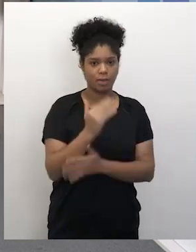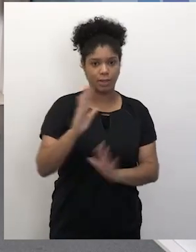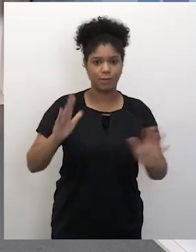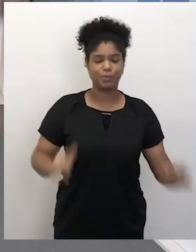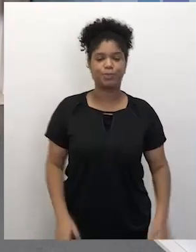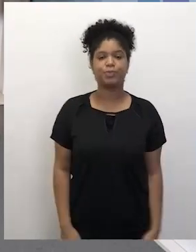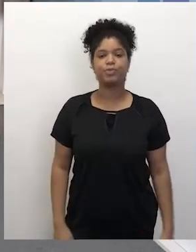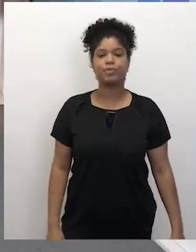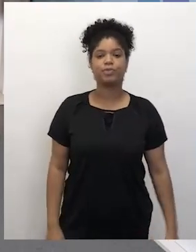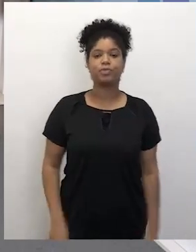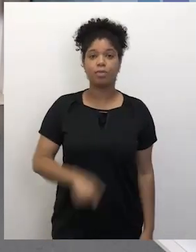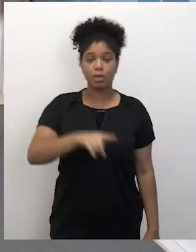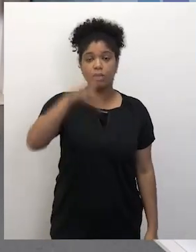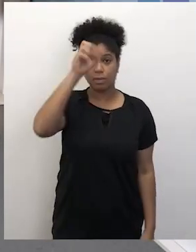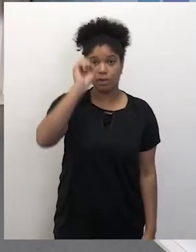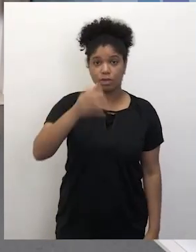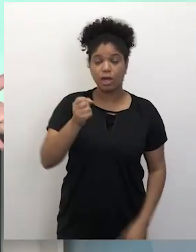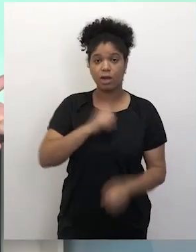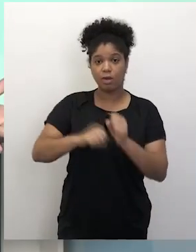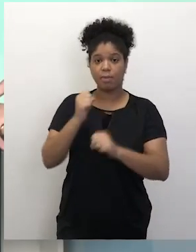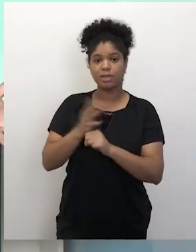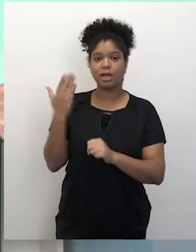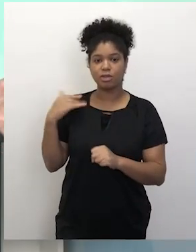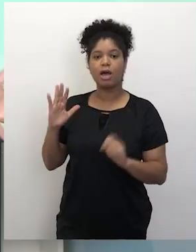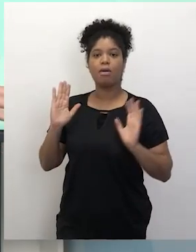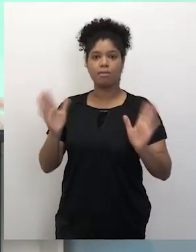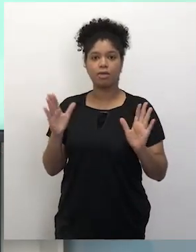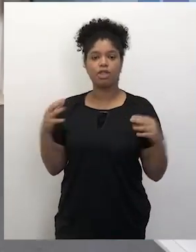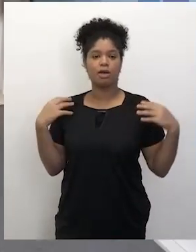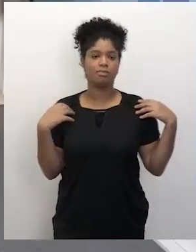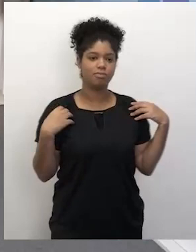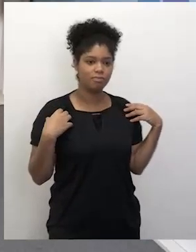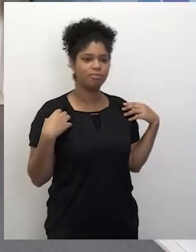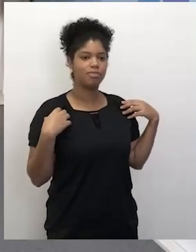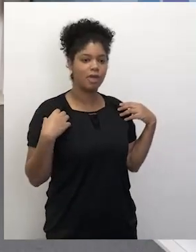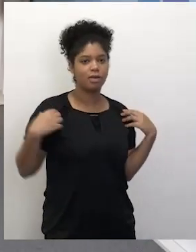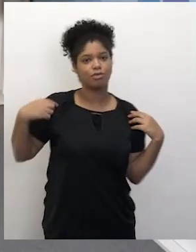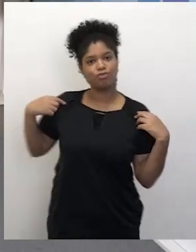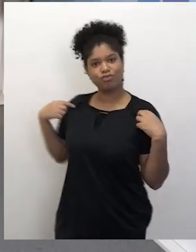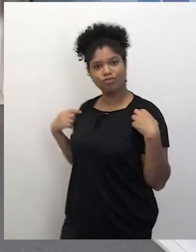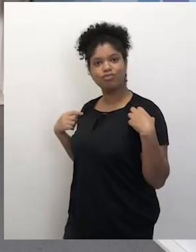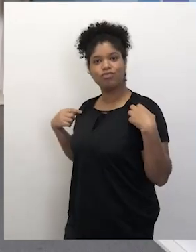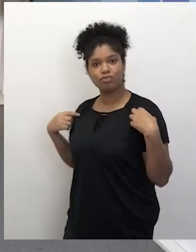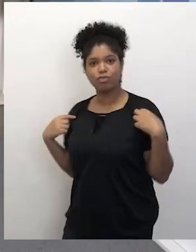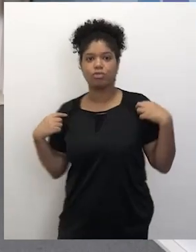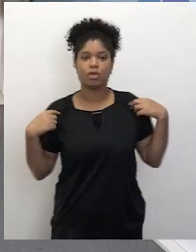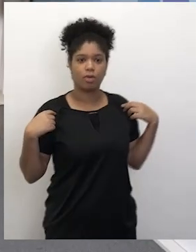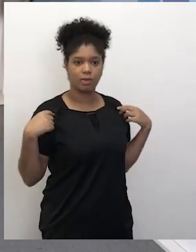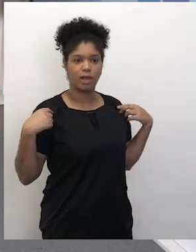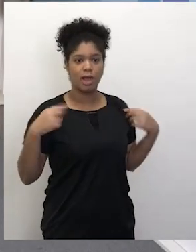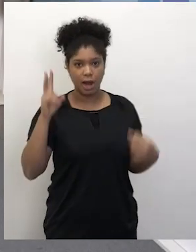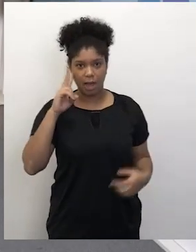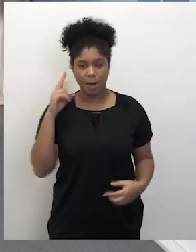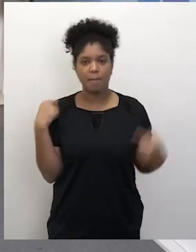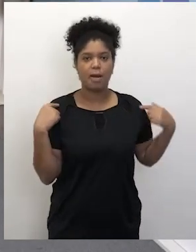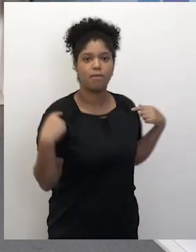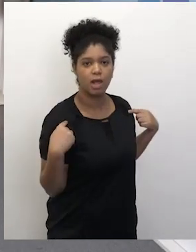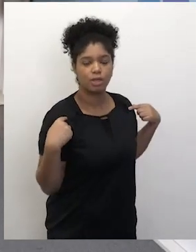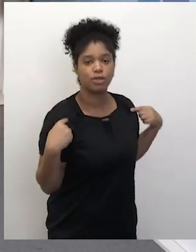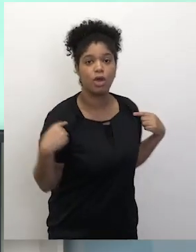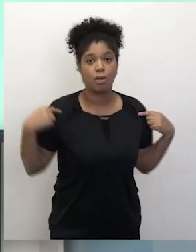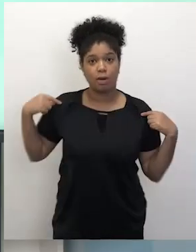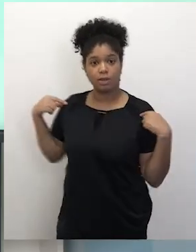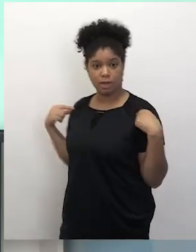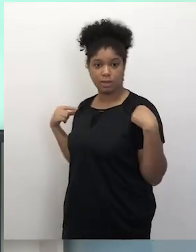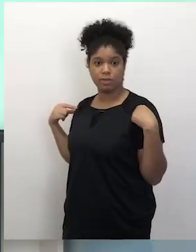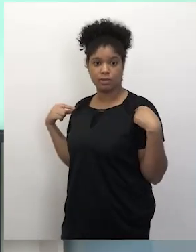Aí, eles aprenderam já ano passado a gingar, Mara. Sim, que é um movimentozinho do ombro pra frente ou pra trás. E